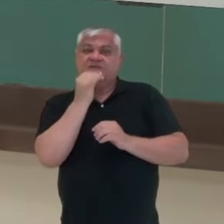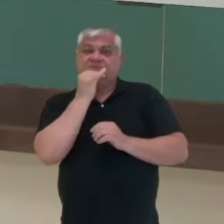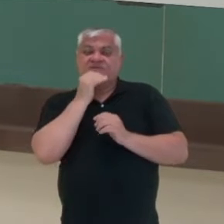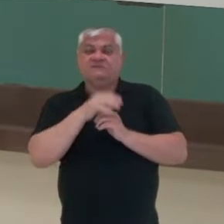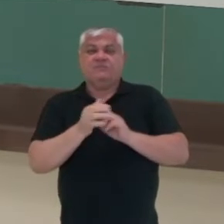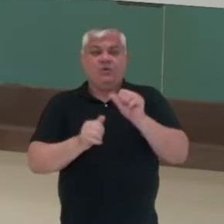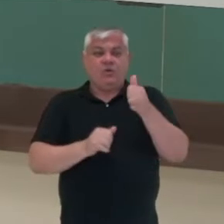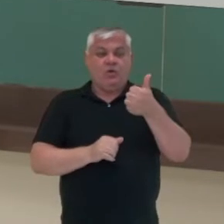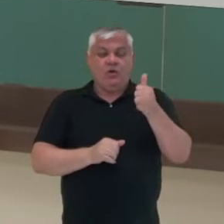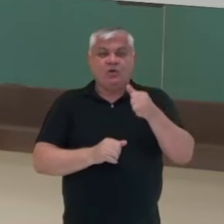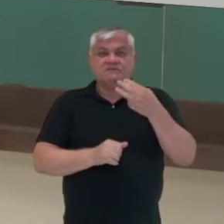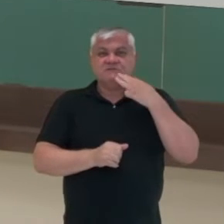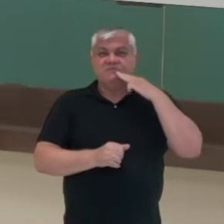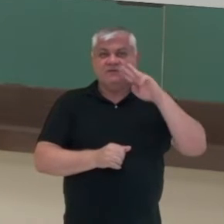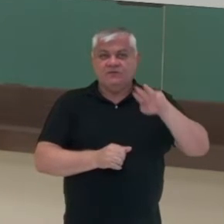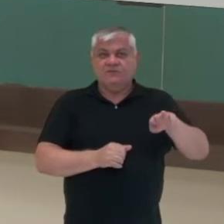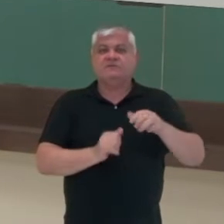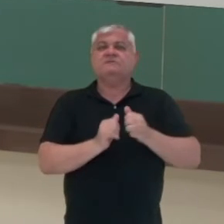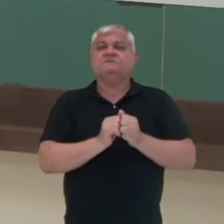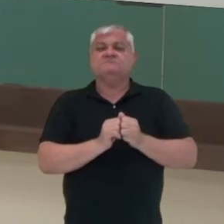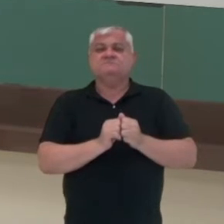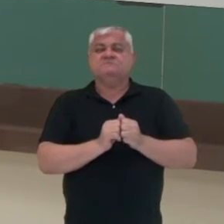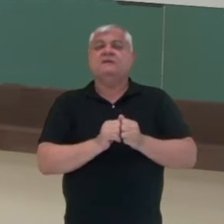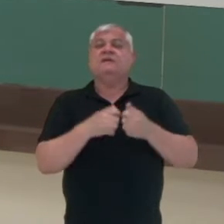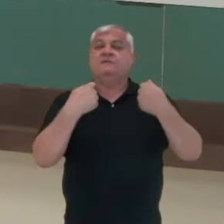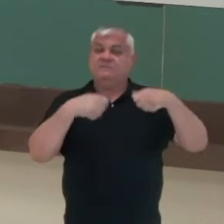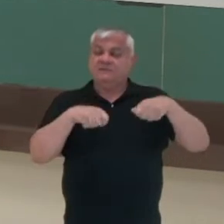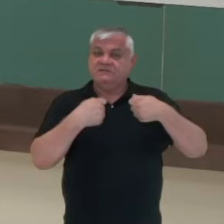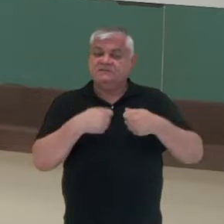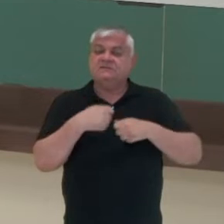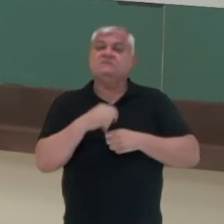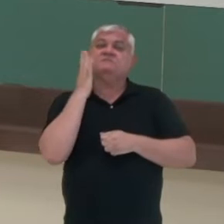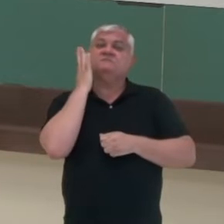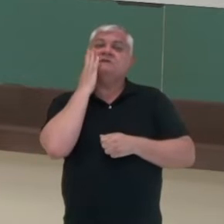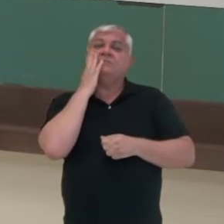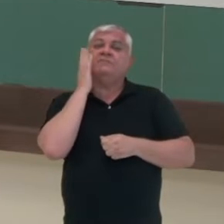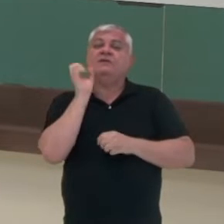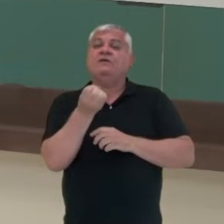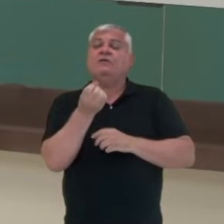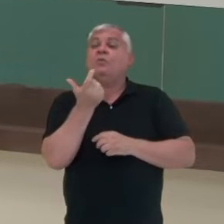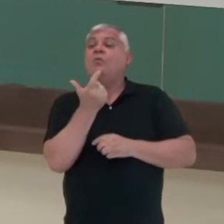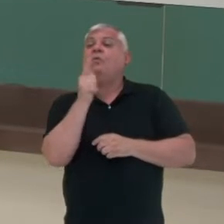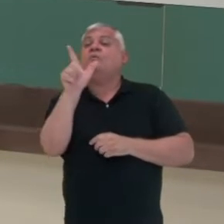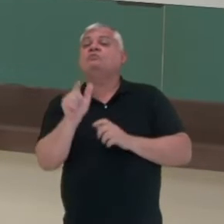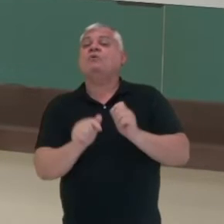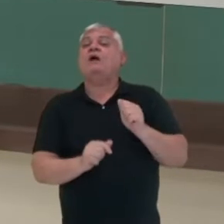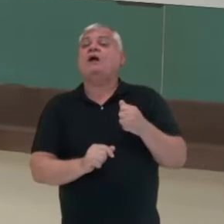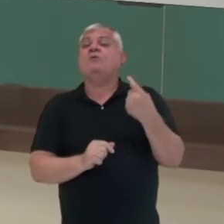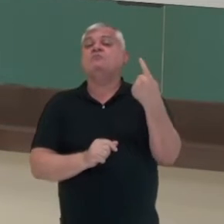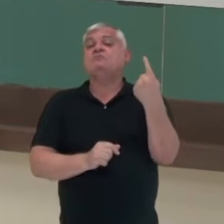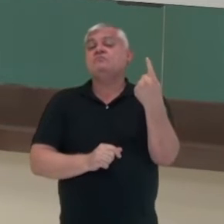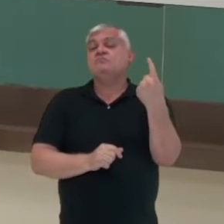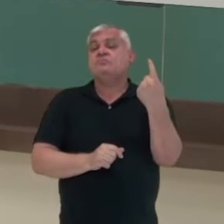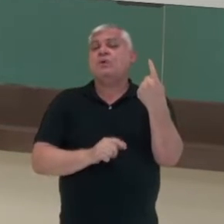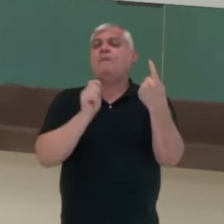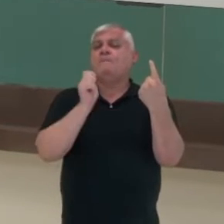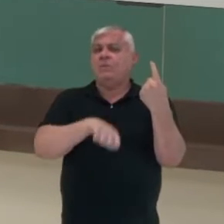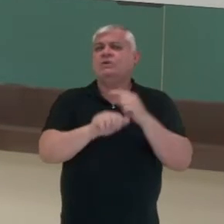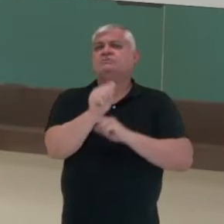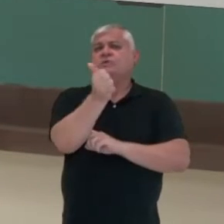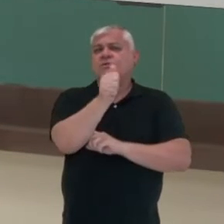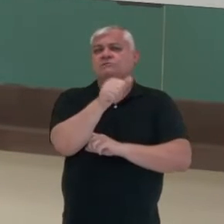11 milhões como A0, eu vou precisar considerar algum valor como A1. Pode ser o 11